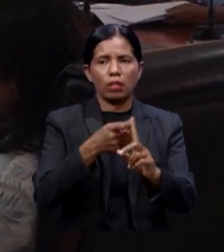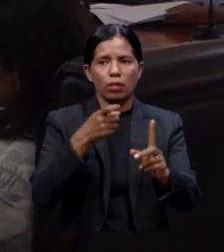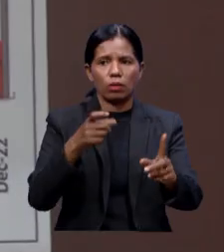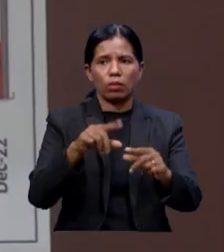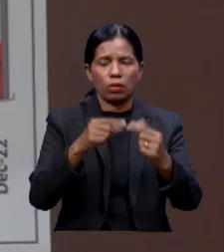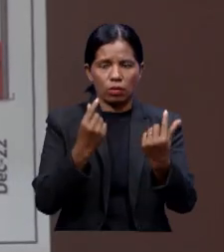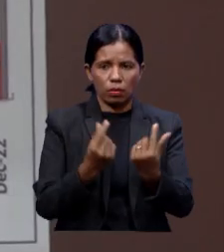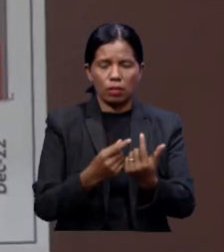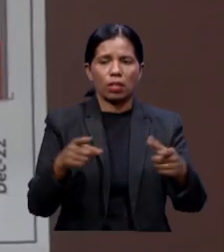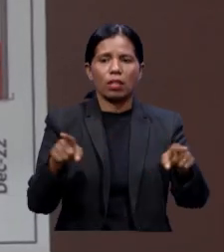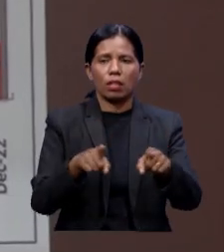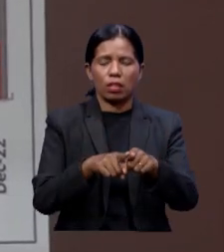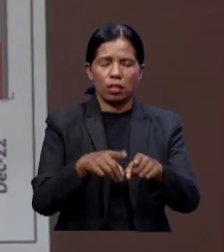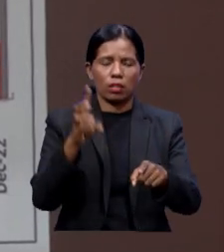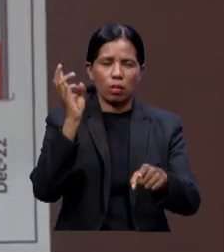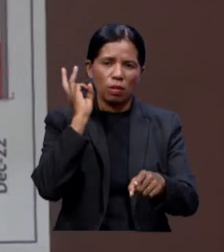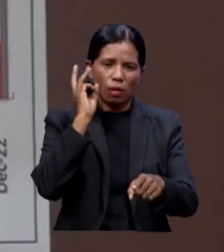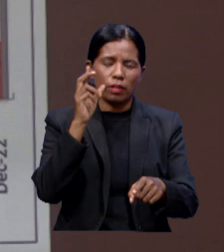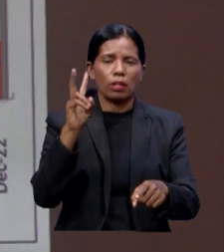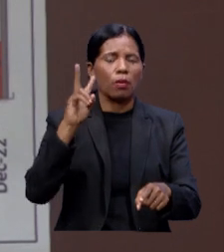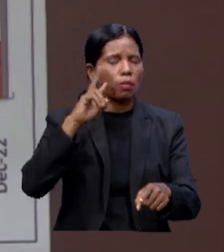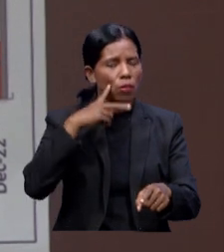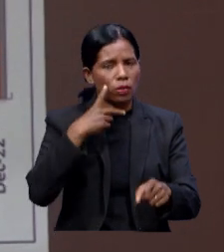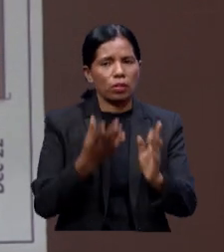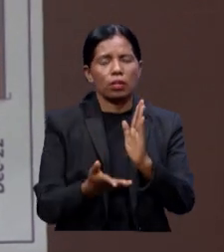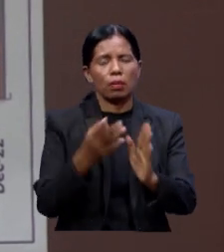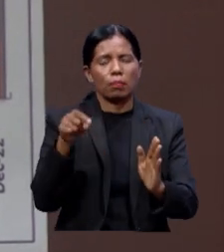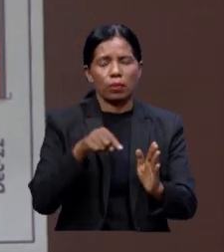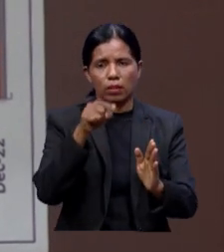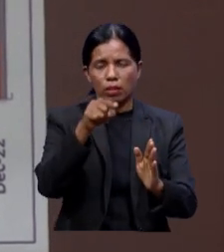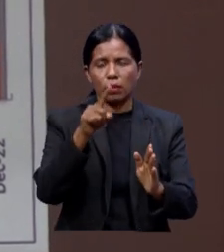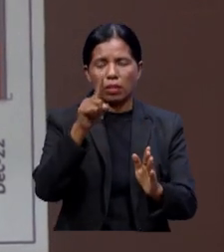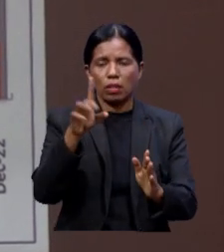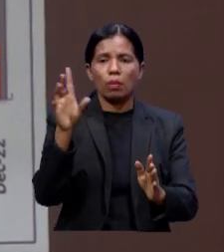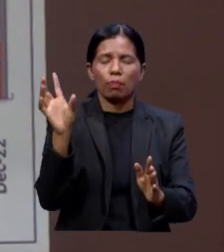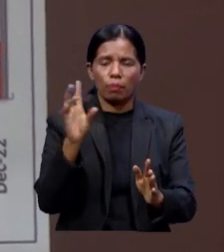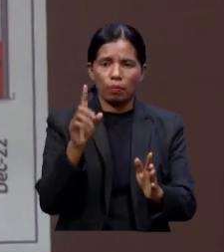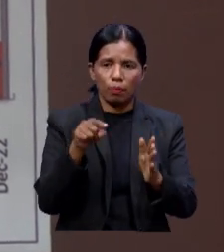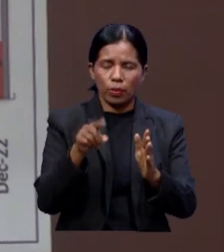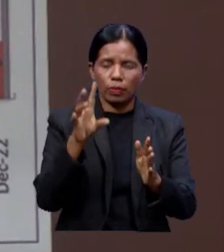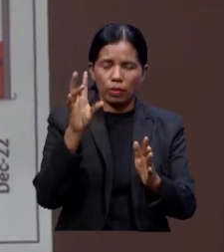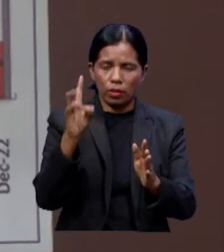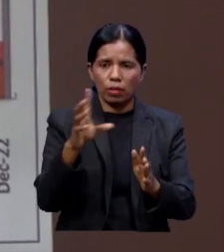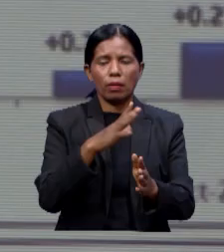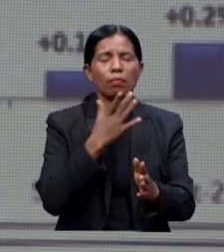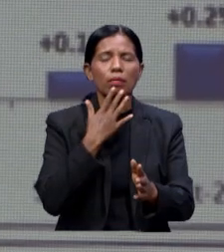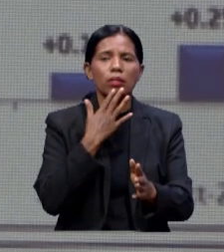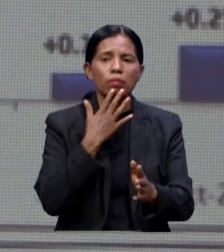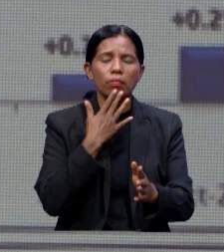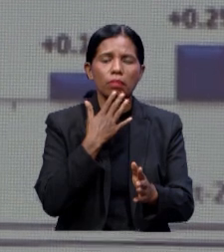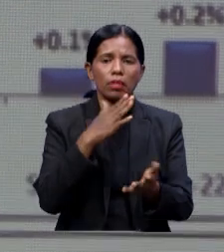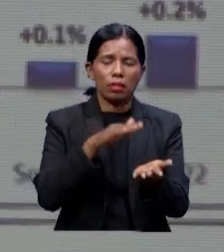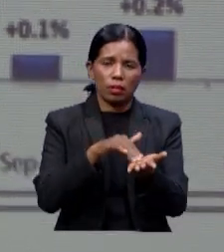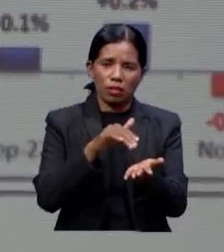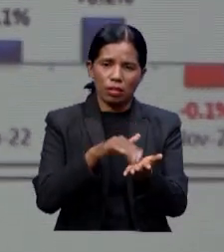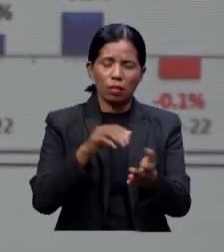subgrupo, hanesan modo tahan sai por cento ida ponto hito, massim midar, marmelada, bani ben,